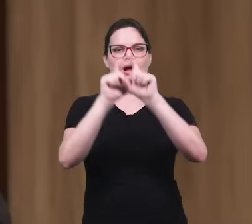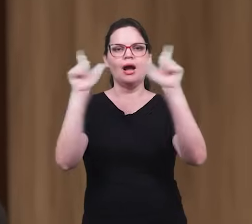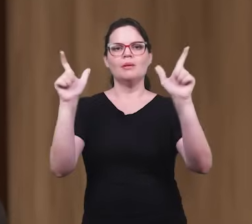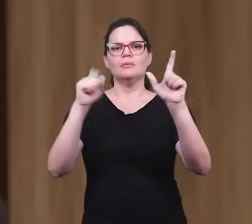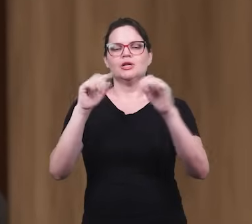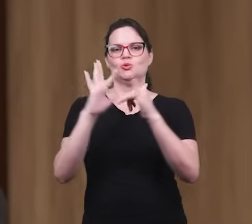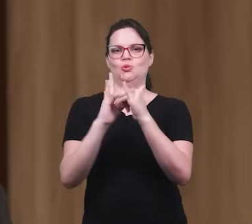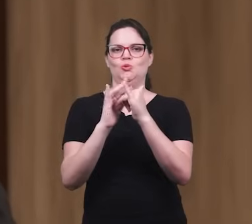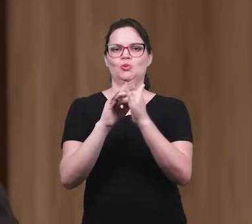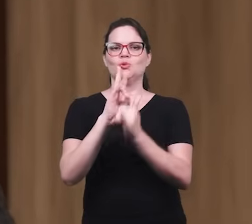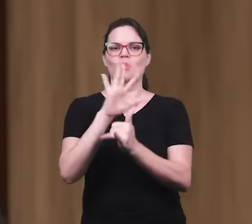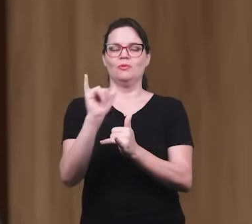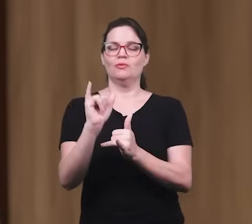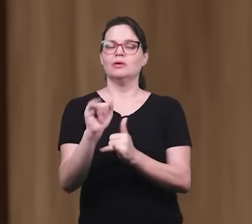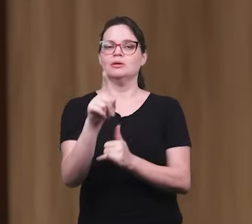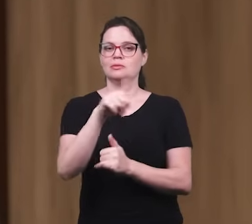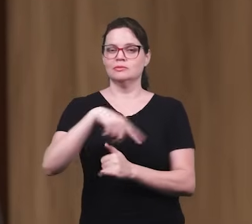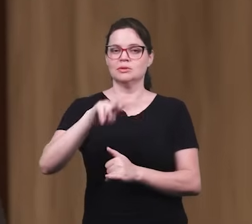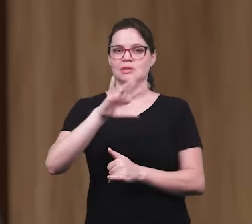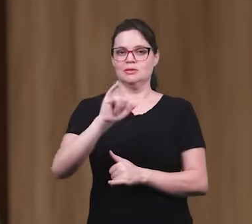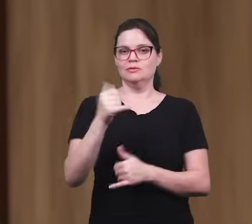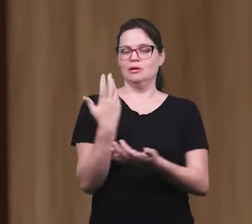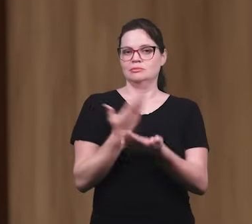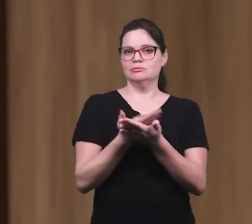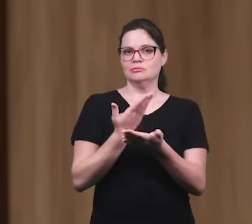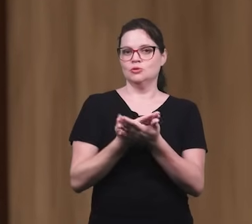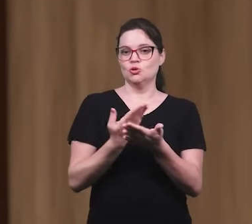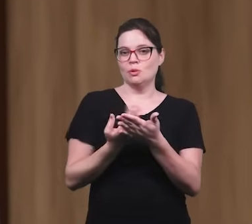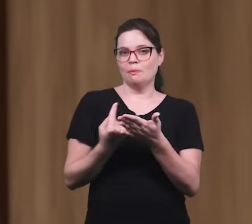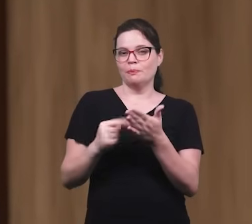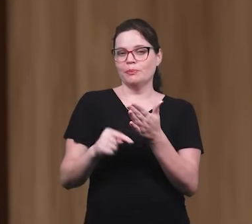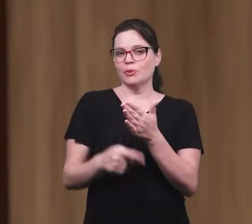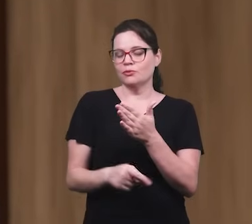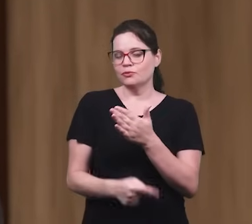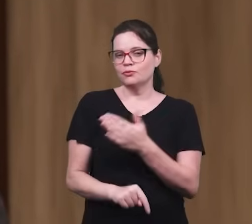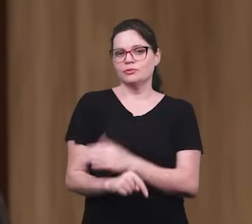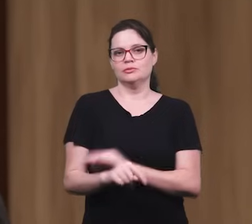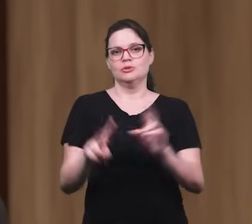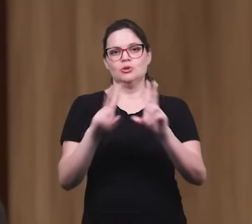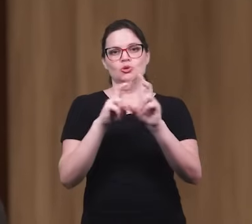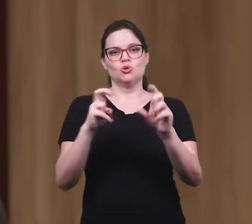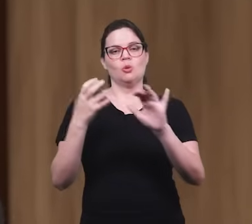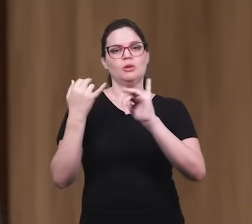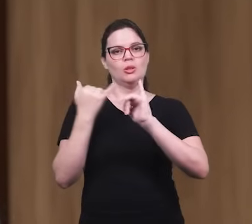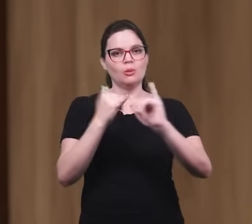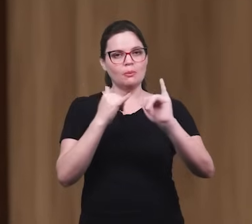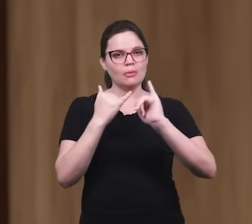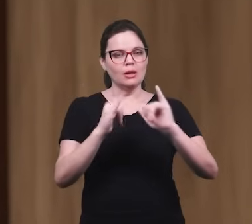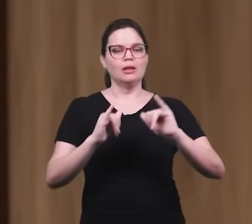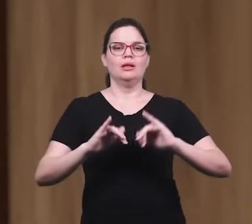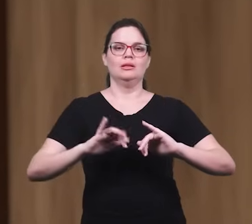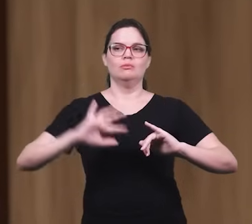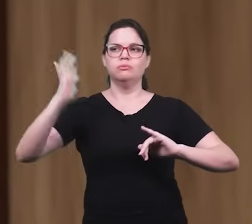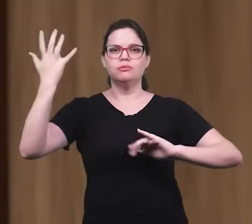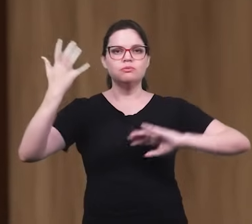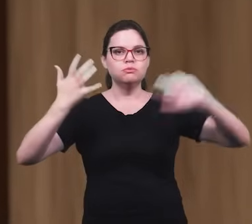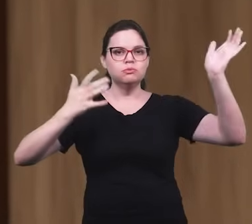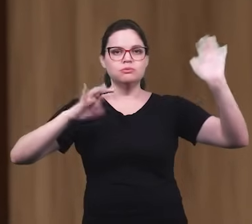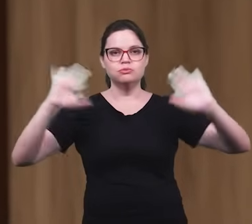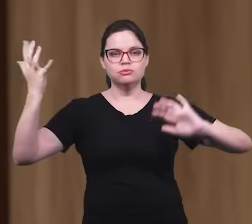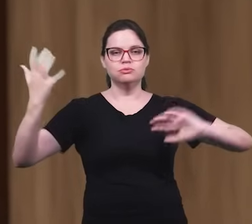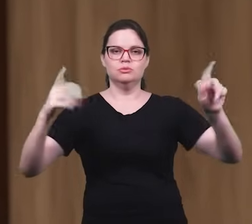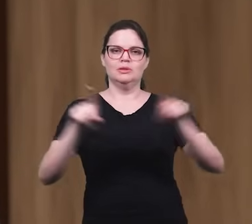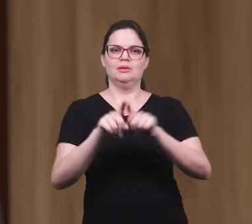forma até bastante profunda foi abordado a respeito das trombetas e de assuntos